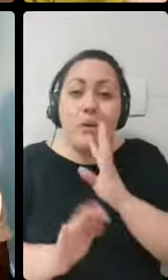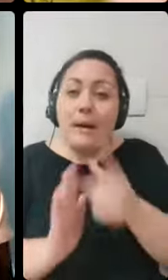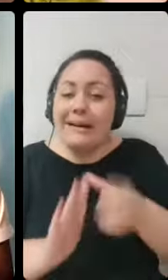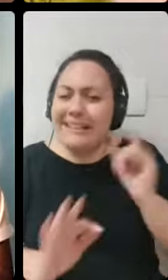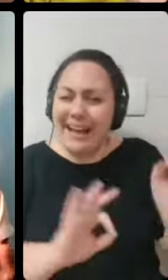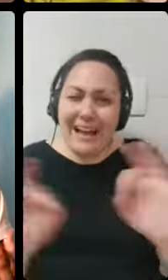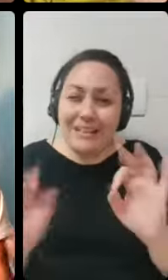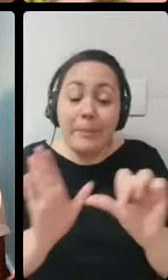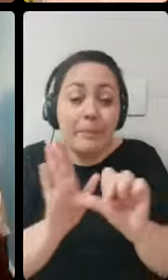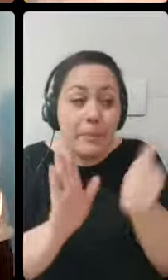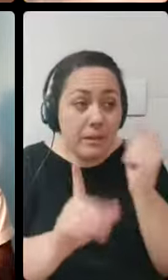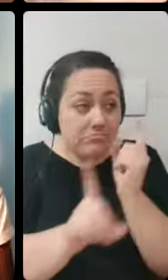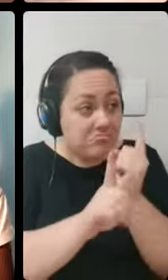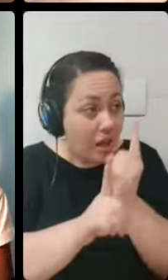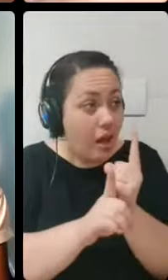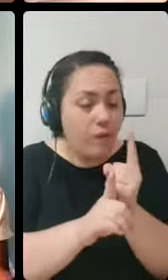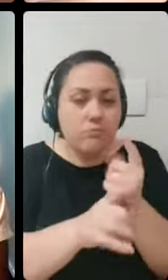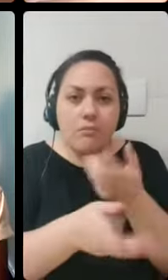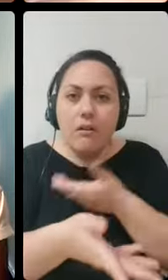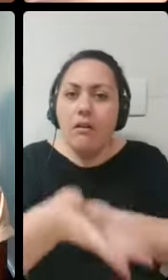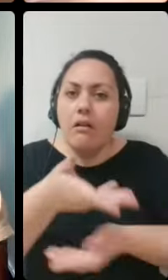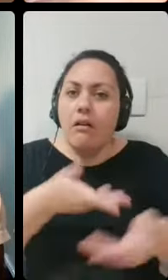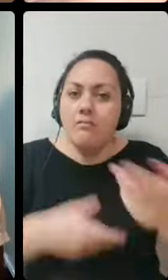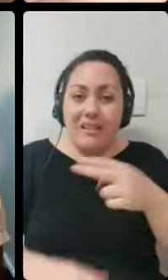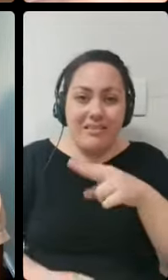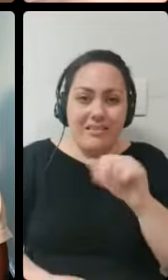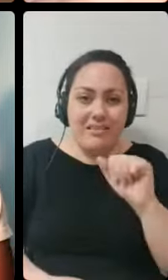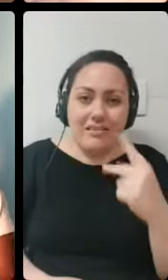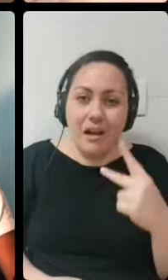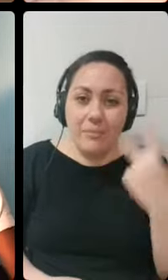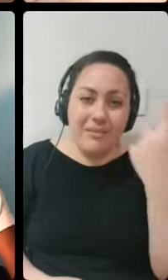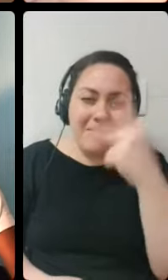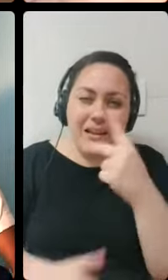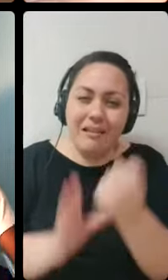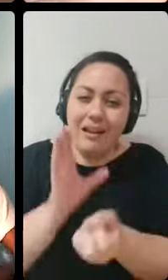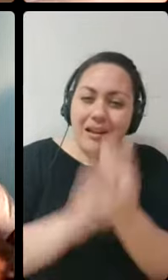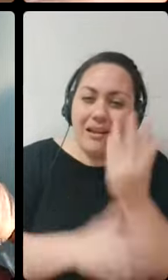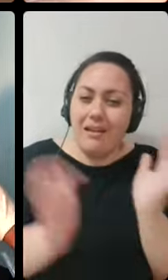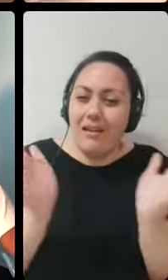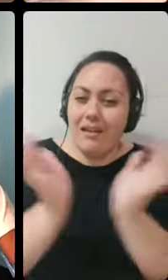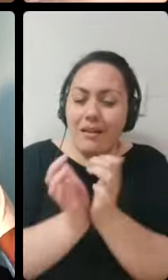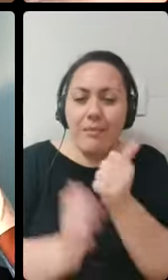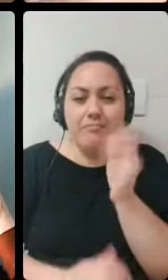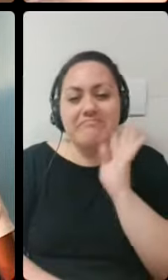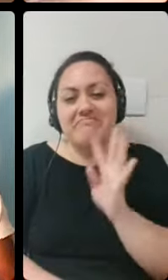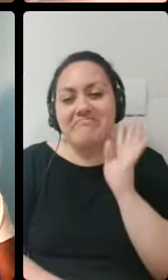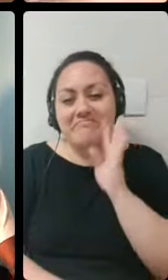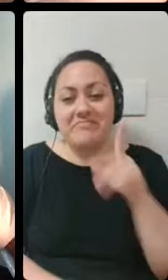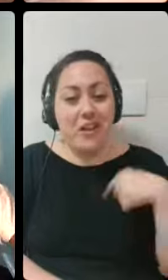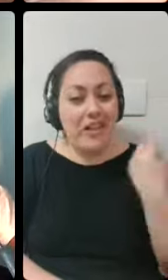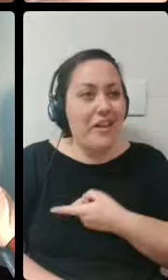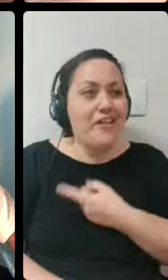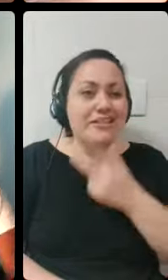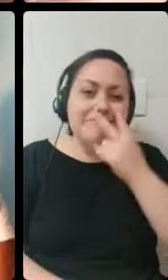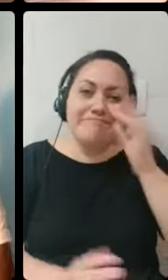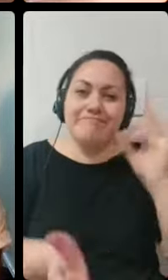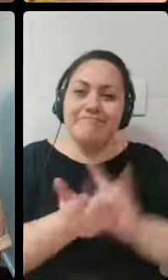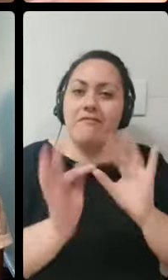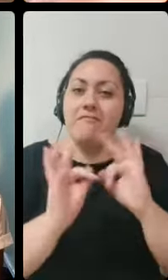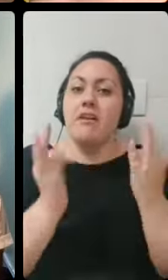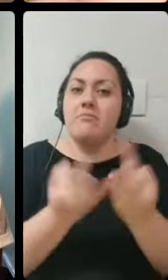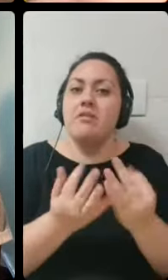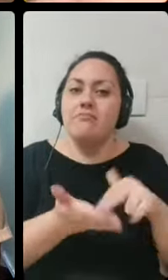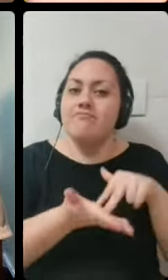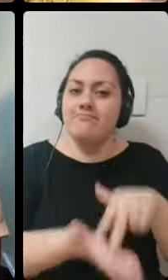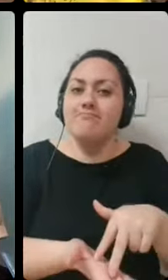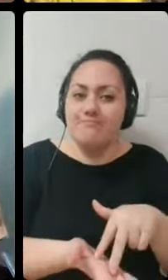trabalho que o NAP fez para criar a equipe foi muito legal. Então, a gente entrou como uma família mesmo, bem consolidada.